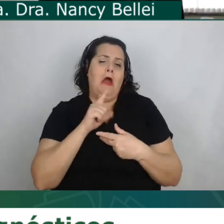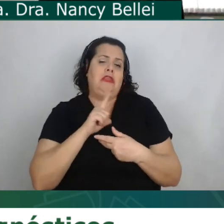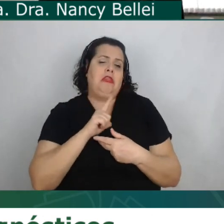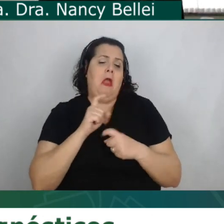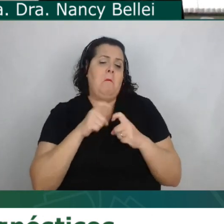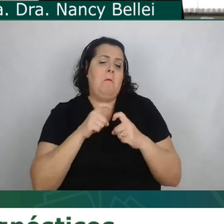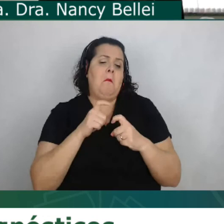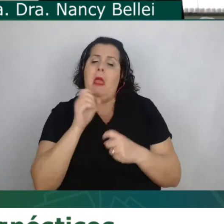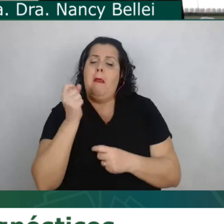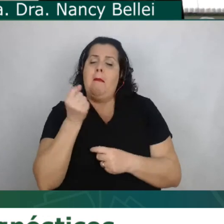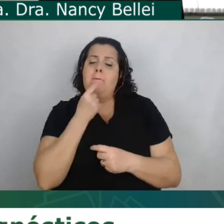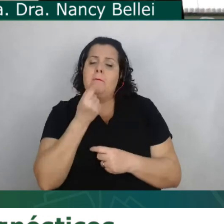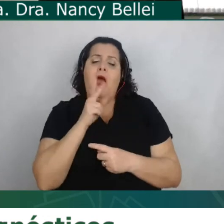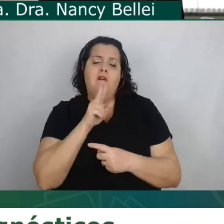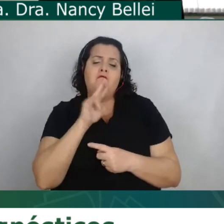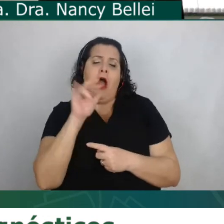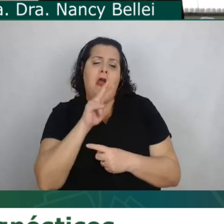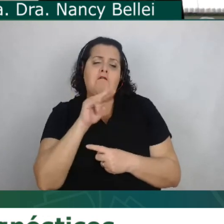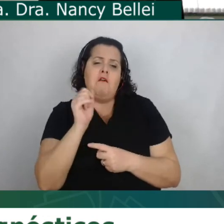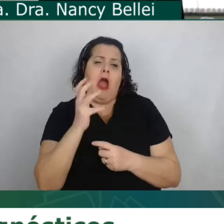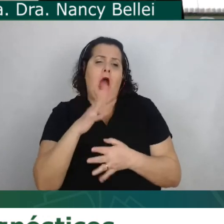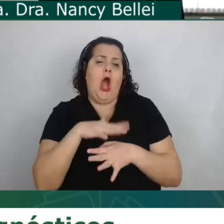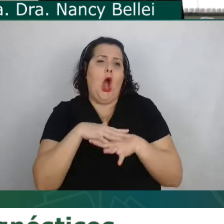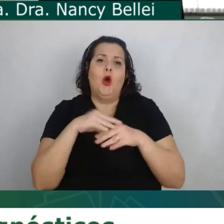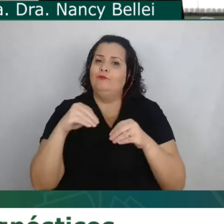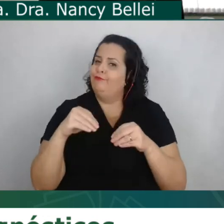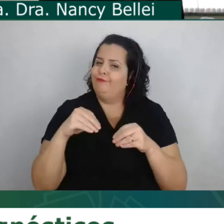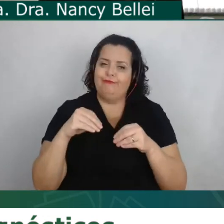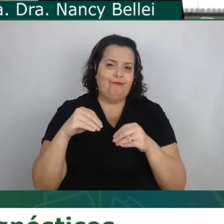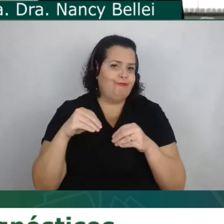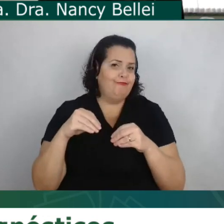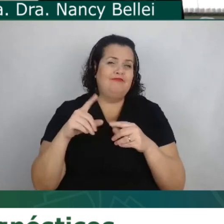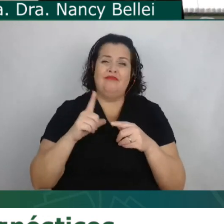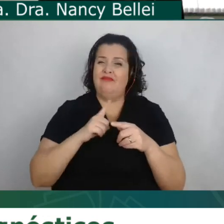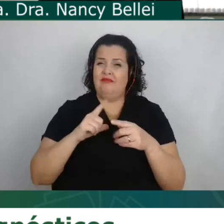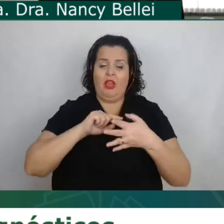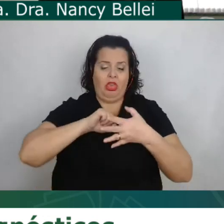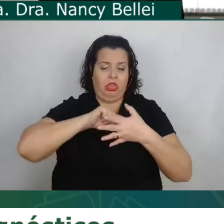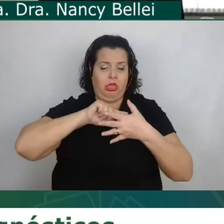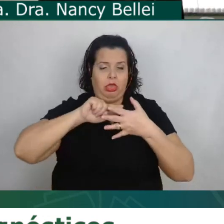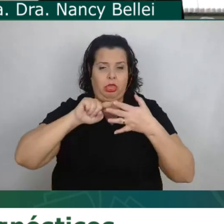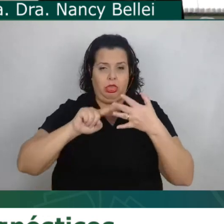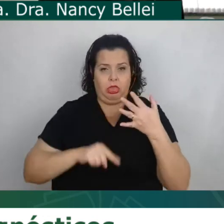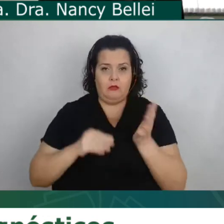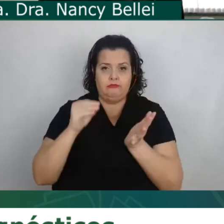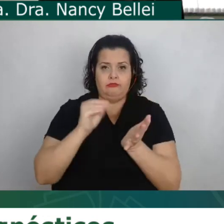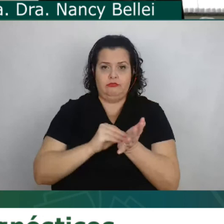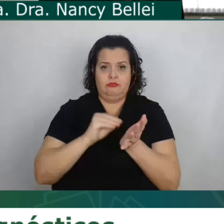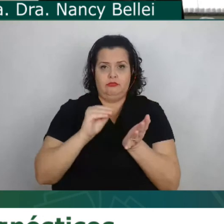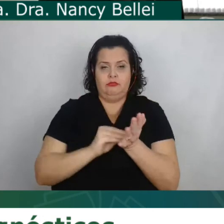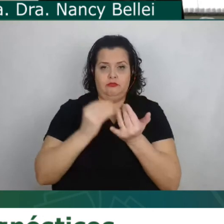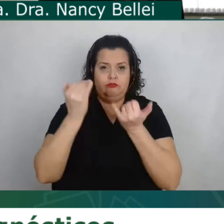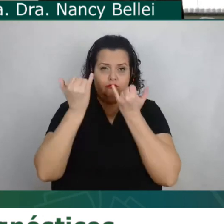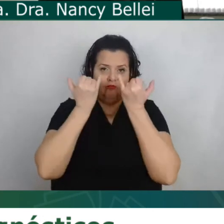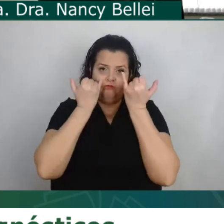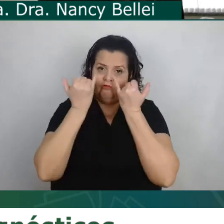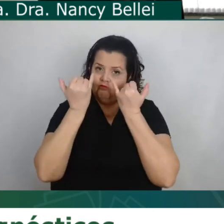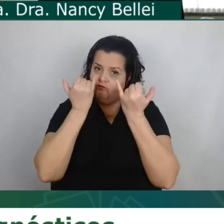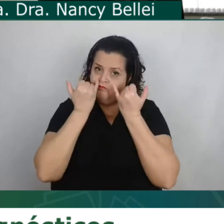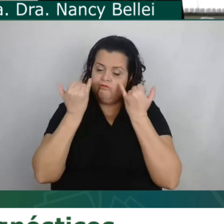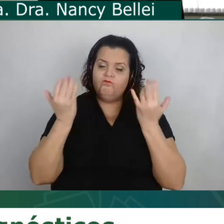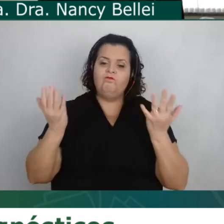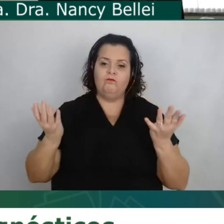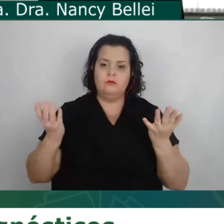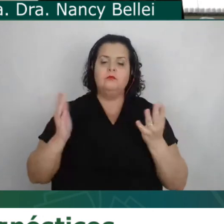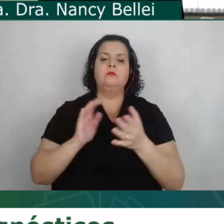né, e que não têm evidência, sim, por um conjunto de desinformação, nós construímos uma resposta inadequada. Então, nesse momento, Eduardo